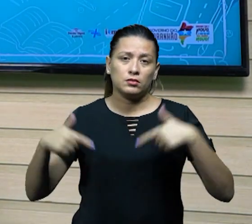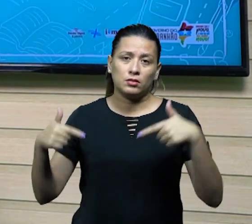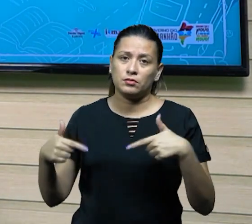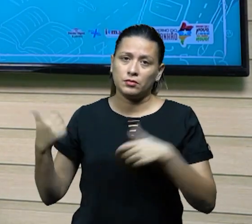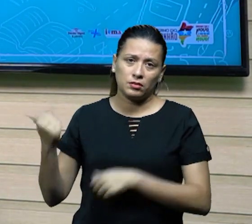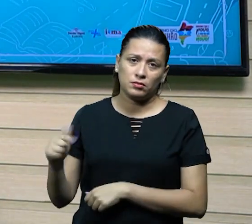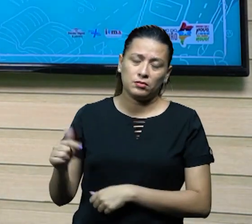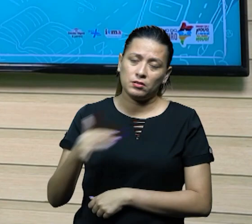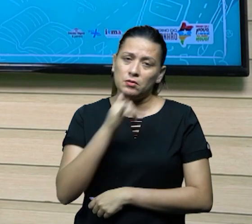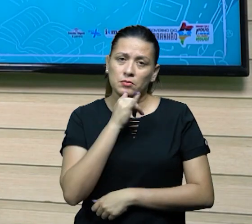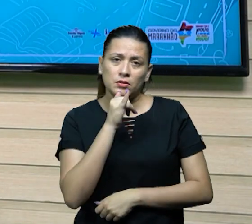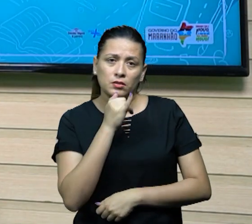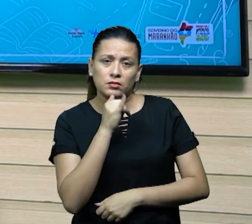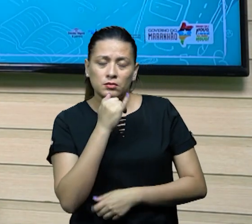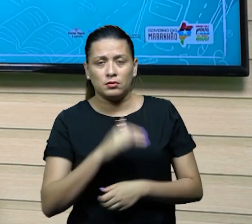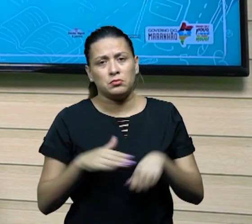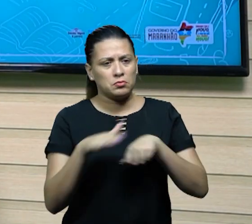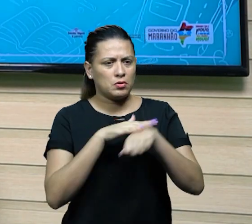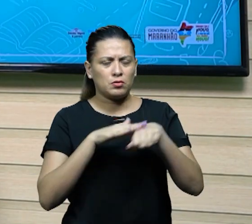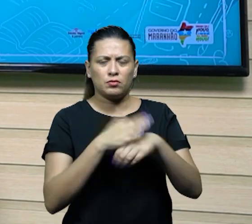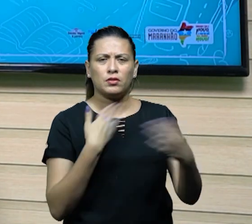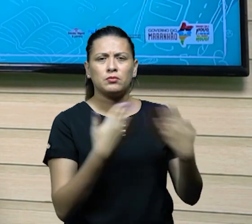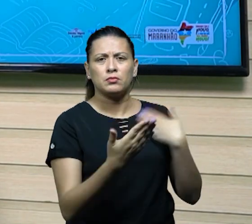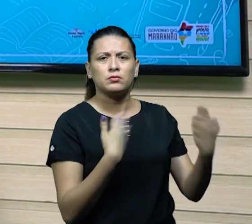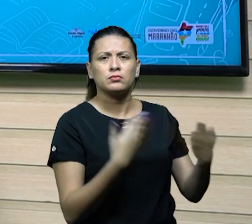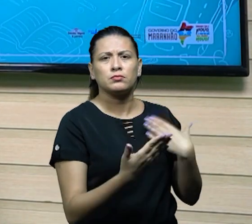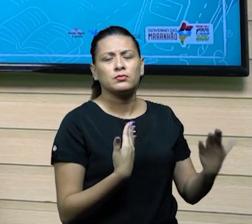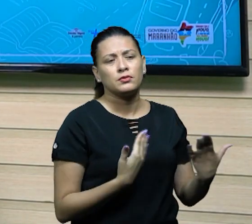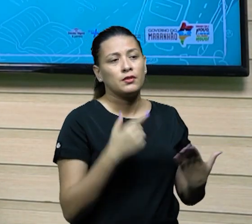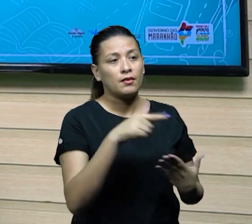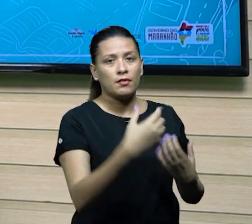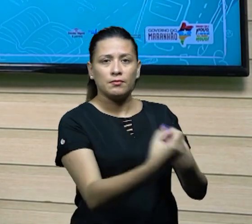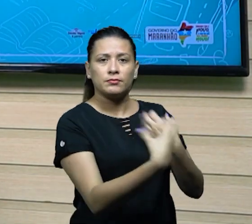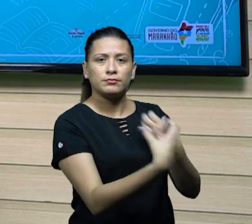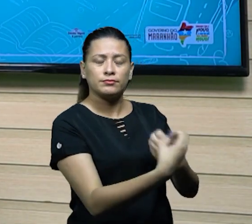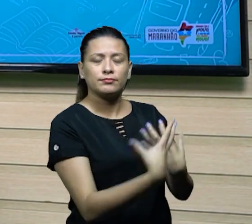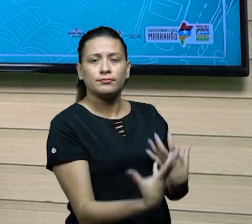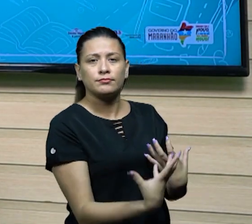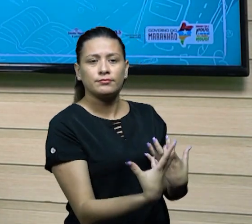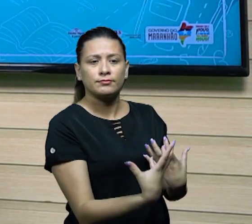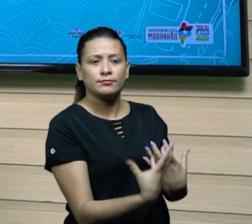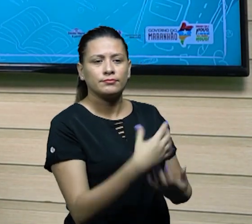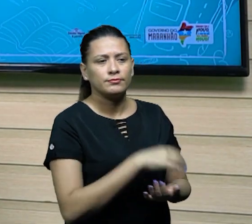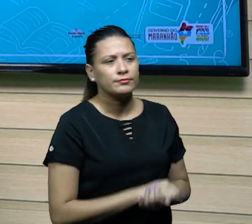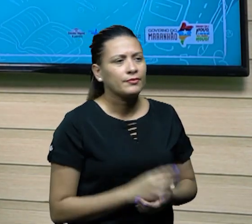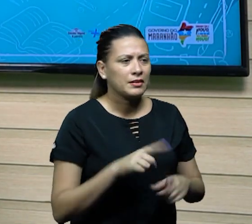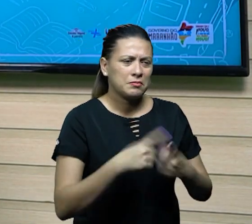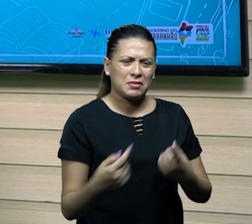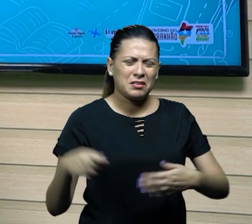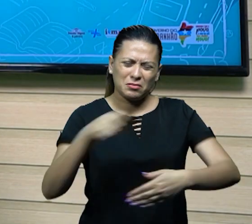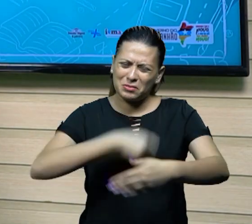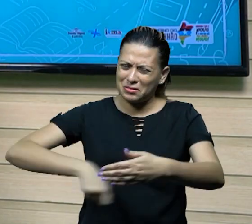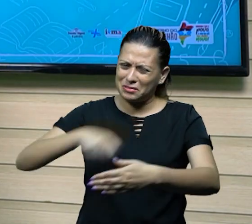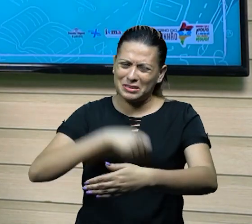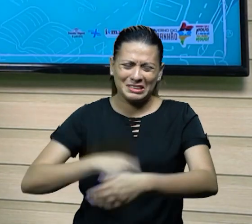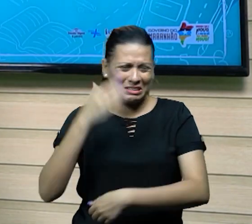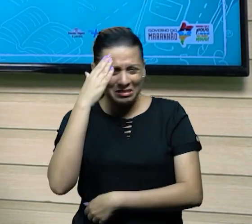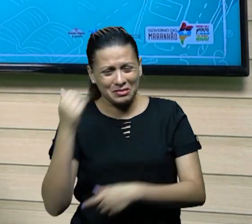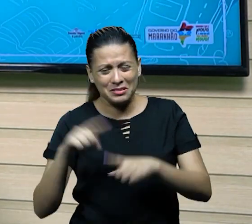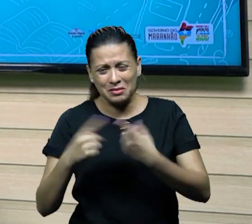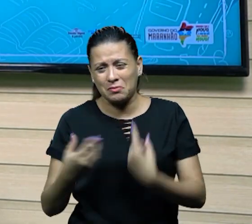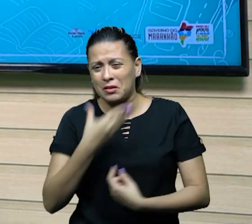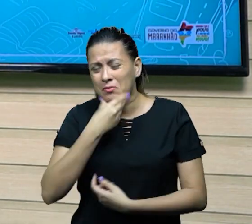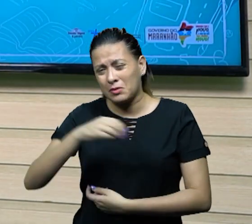qualificação sem receber o certificado. Vou dar um exemplo, um bate-papo, uma conversa com alguém. Alguém te ensina algo. Ah, eu não